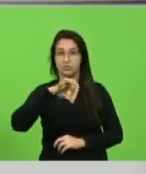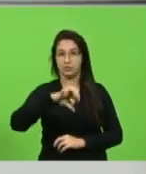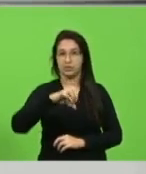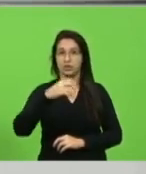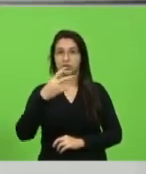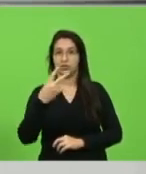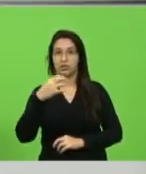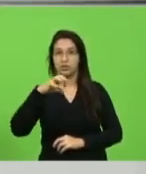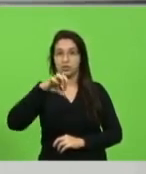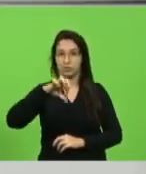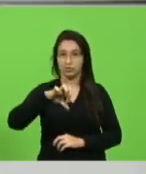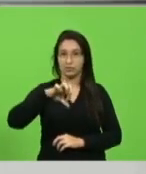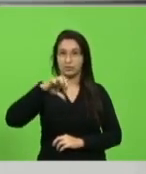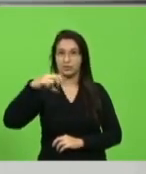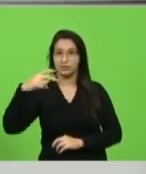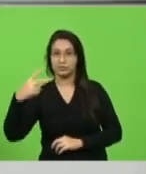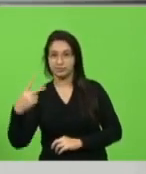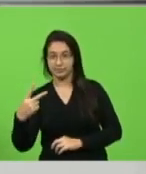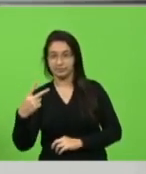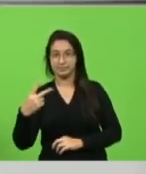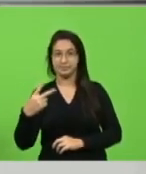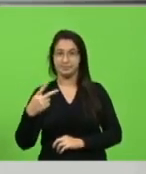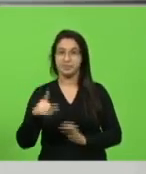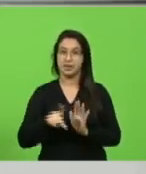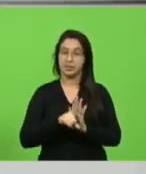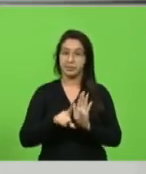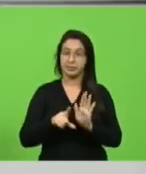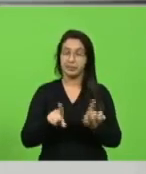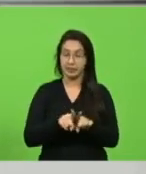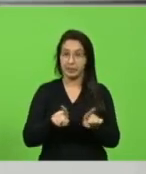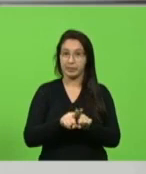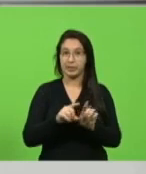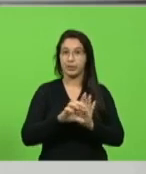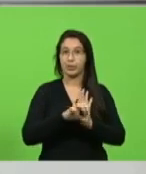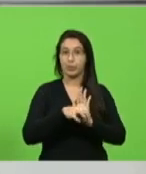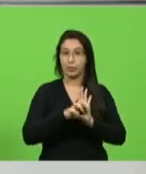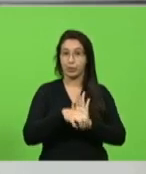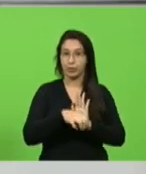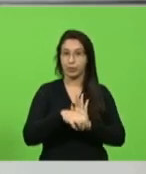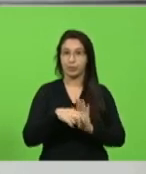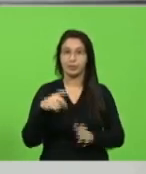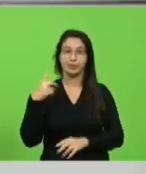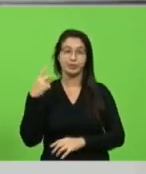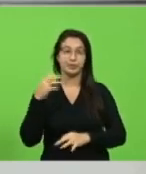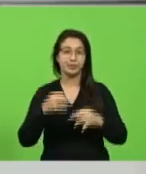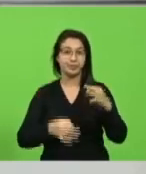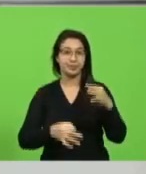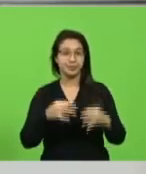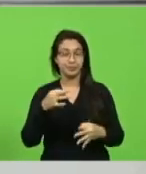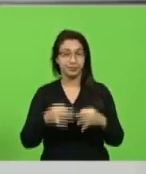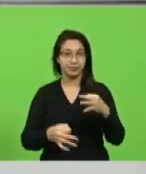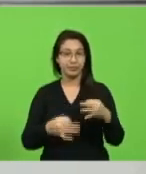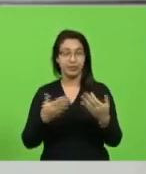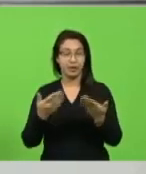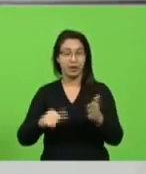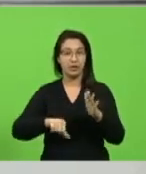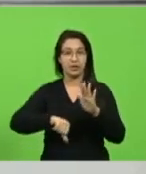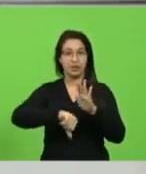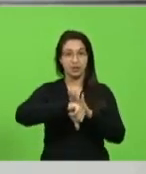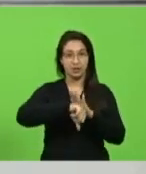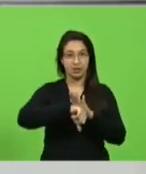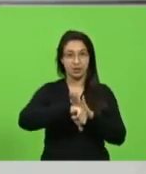866/93, 2.850/2013, 9.613/98 e 8.429/92, bem como no Código Penal, não significa que o crime político resta